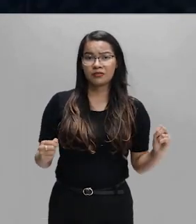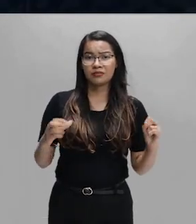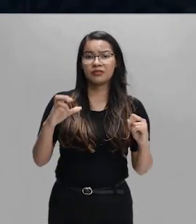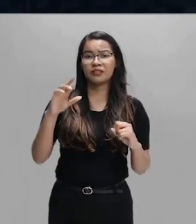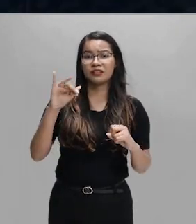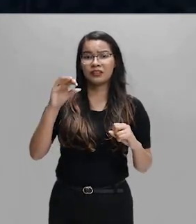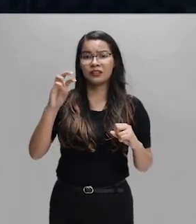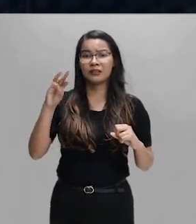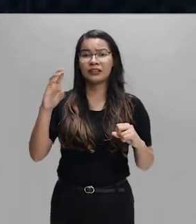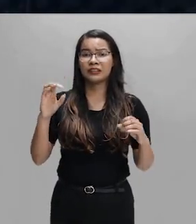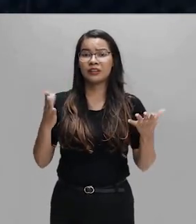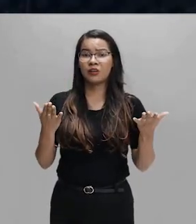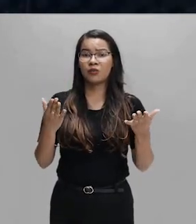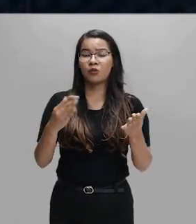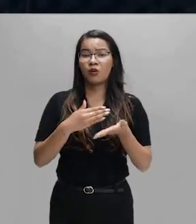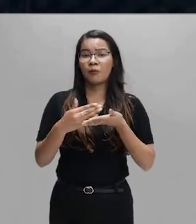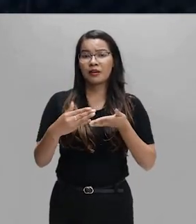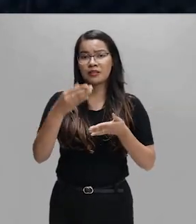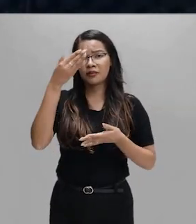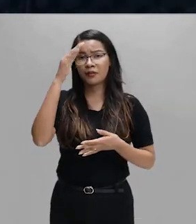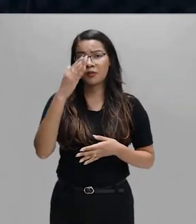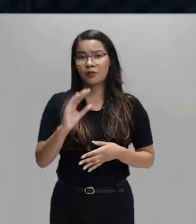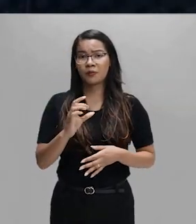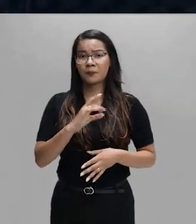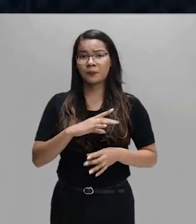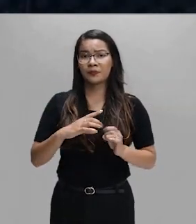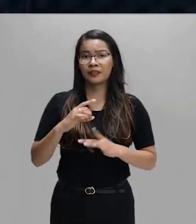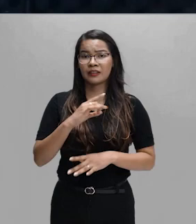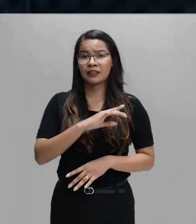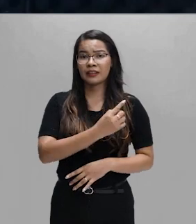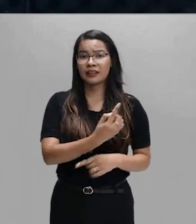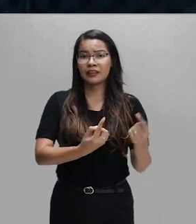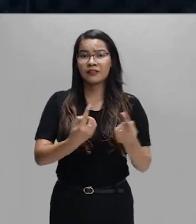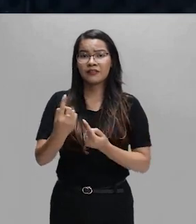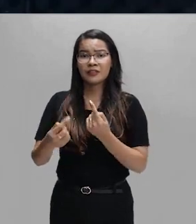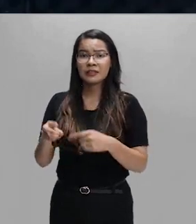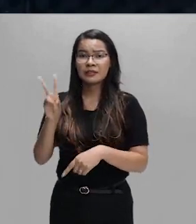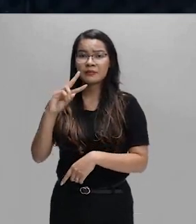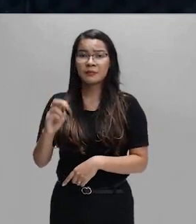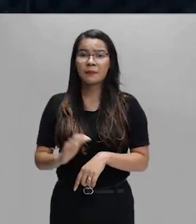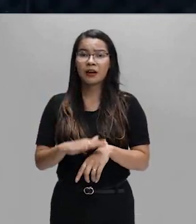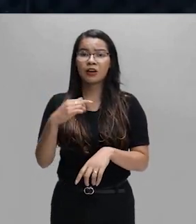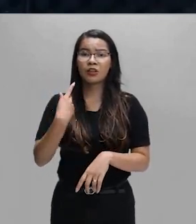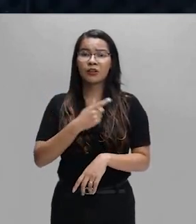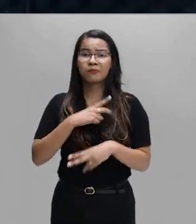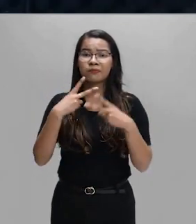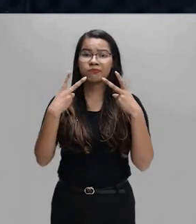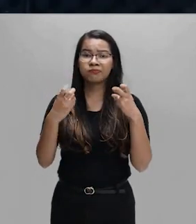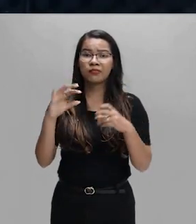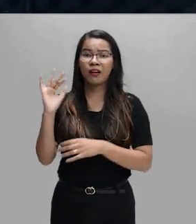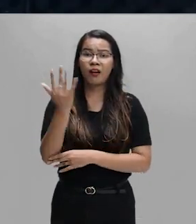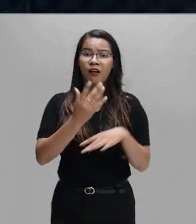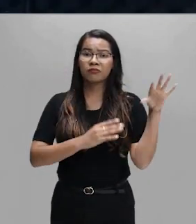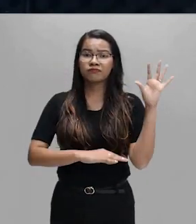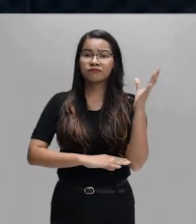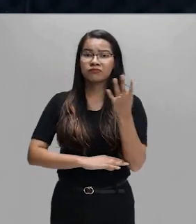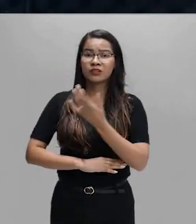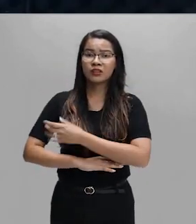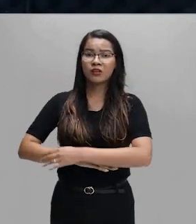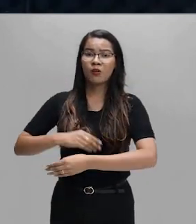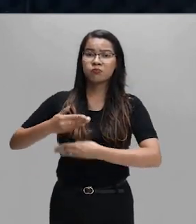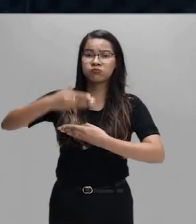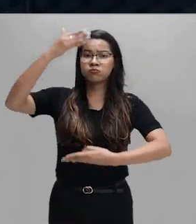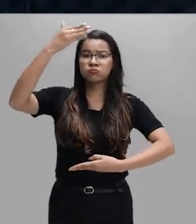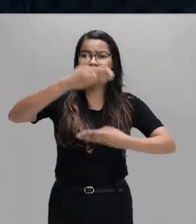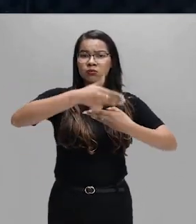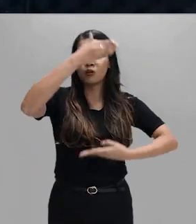criminalidade, gera a chamada cultura do medo. E aí cada vez mais a gente observa nas paisagens urbanas muros